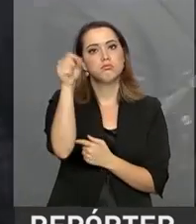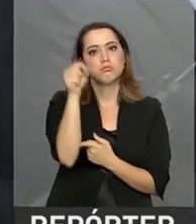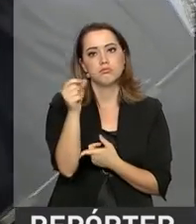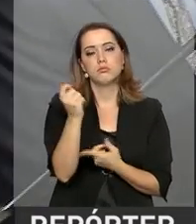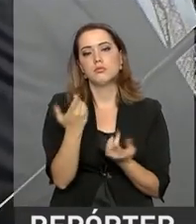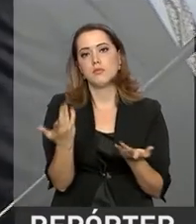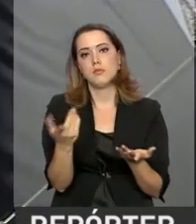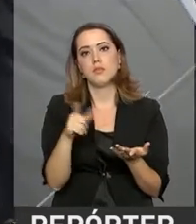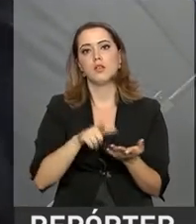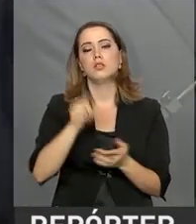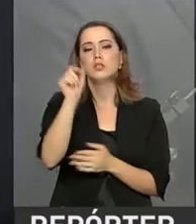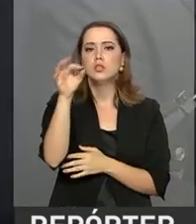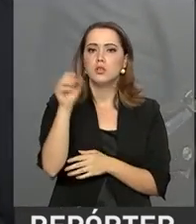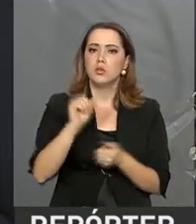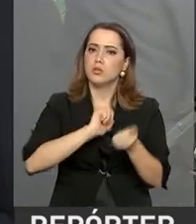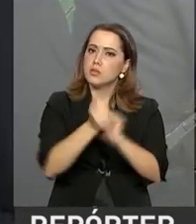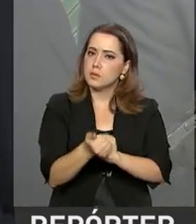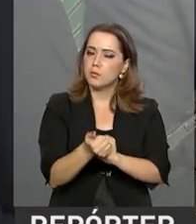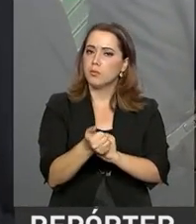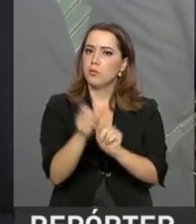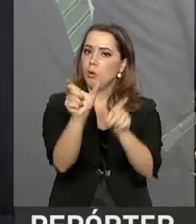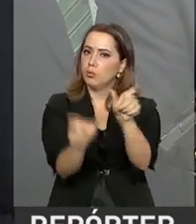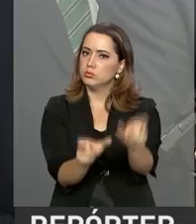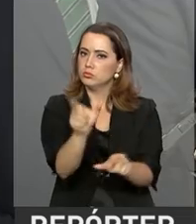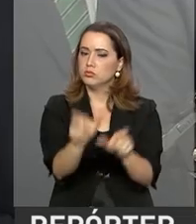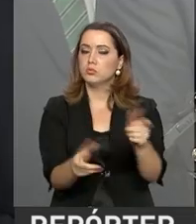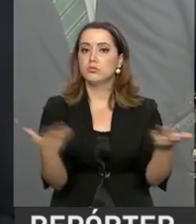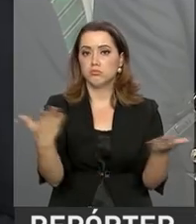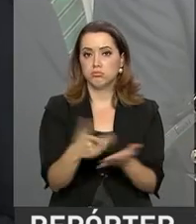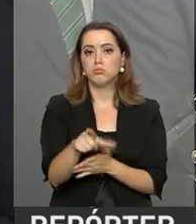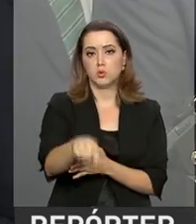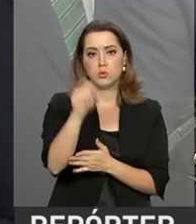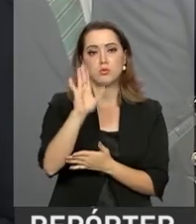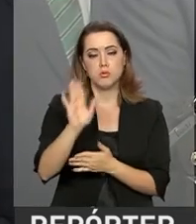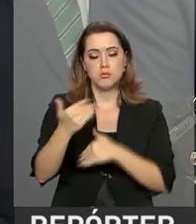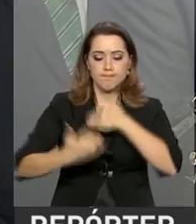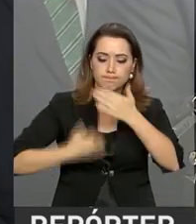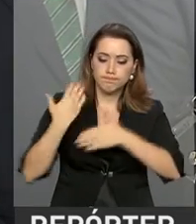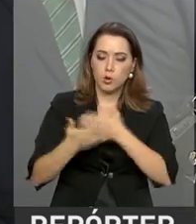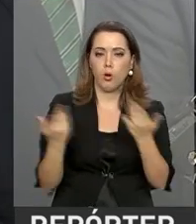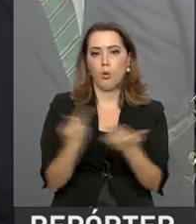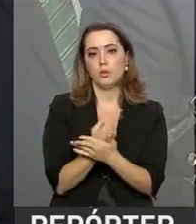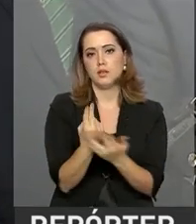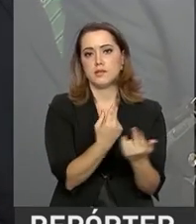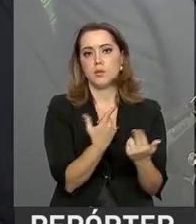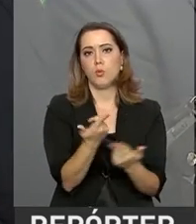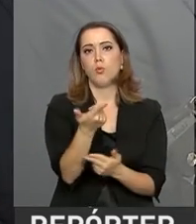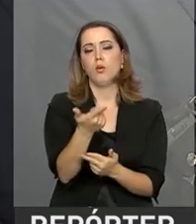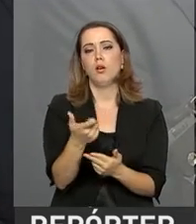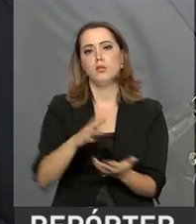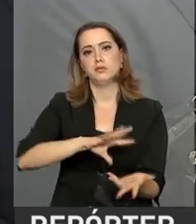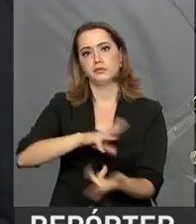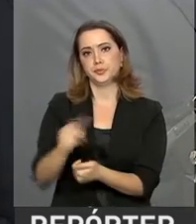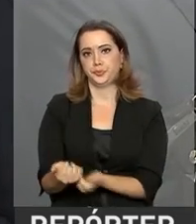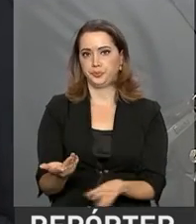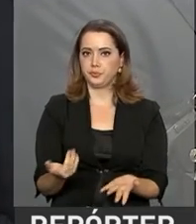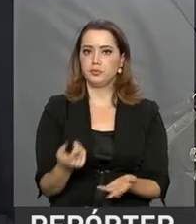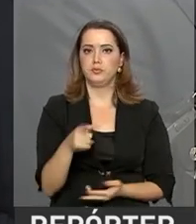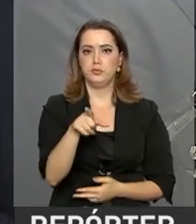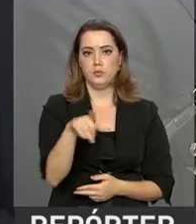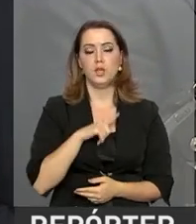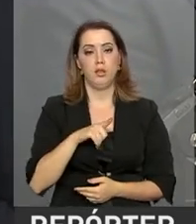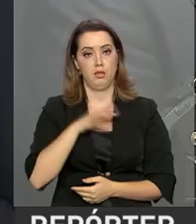ser, de fato, esportistas. E foi assim que foi escolhido e é assim que funciona o mundo afora. Tiveram um salário,